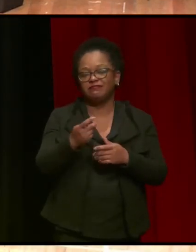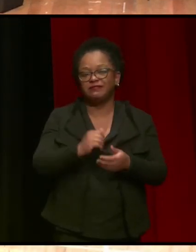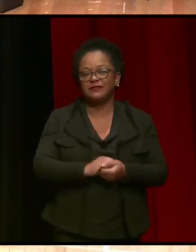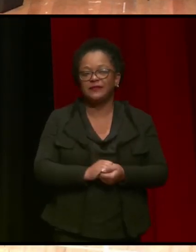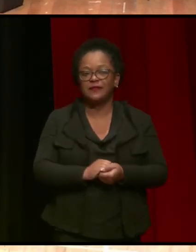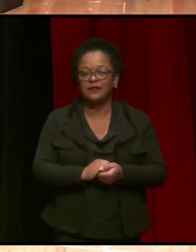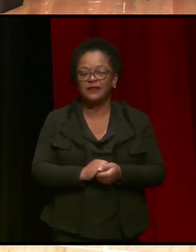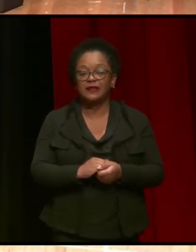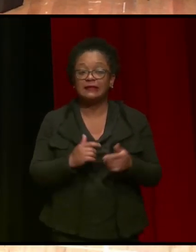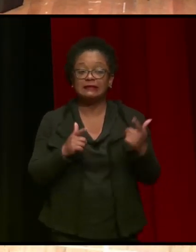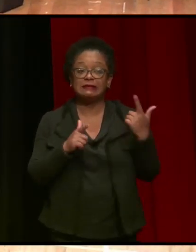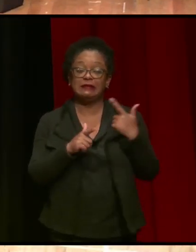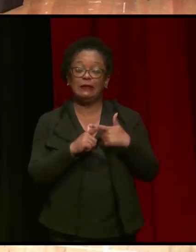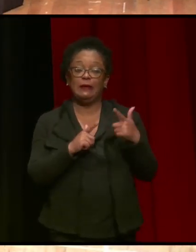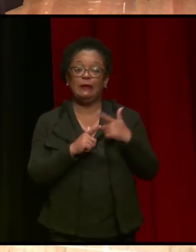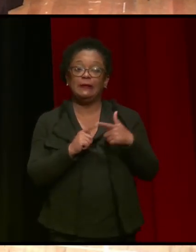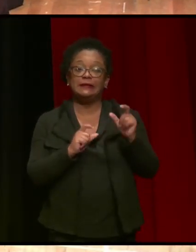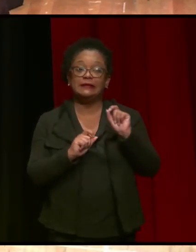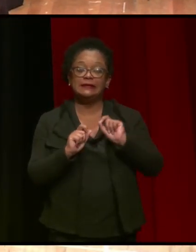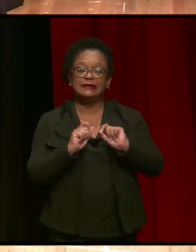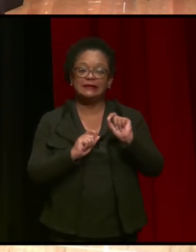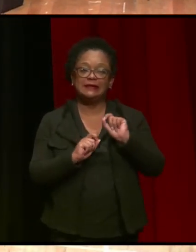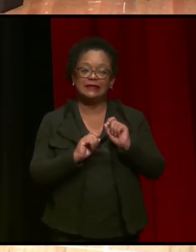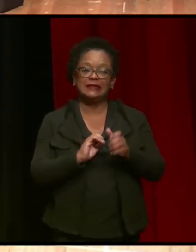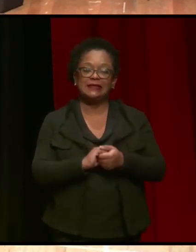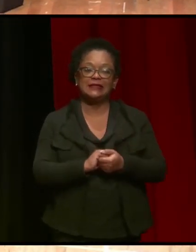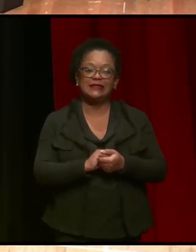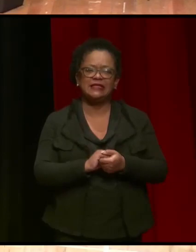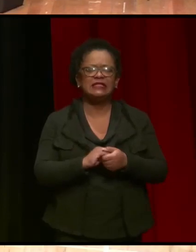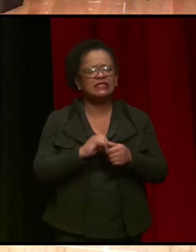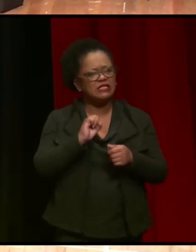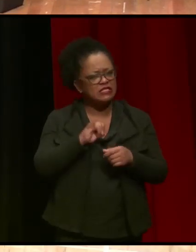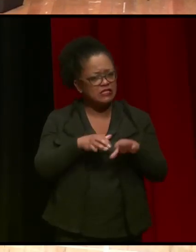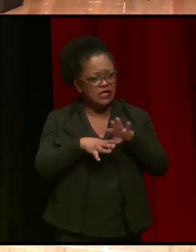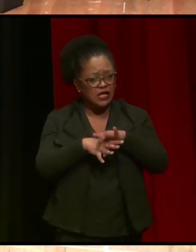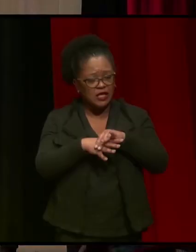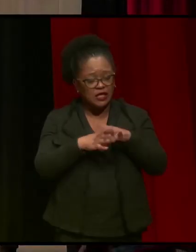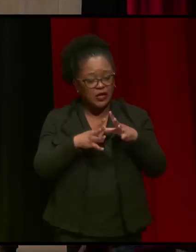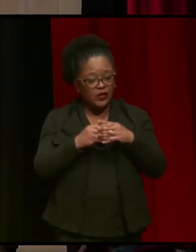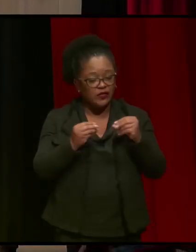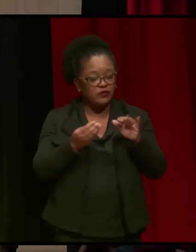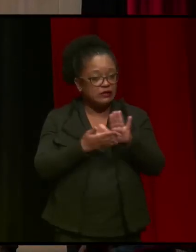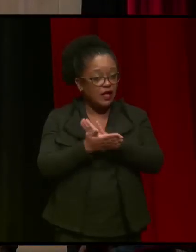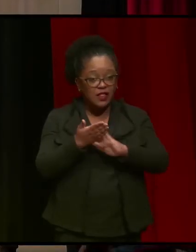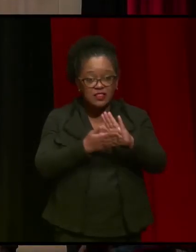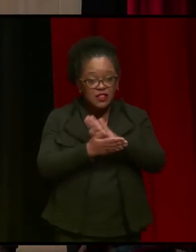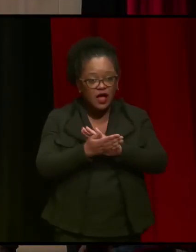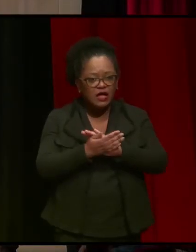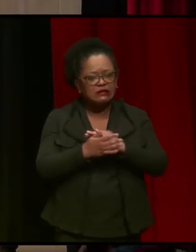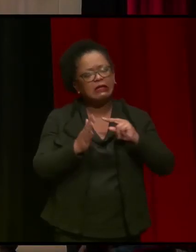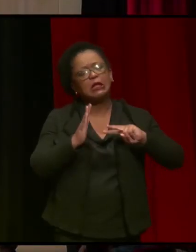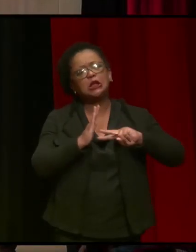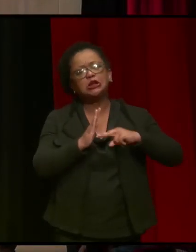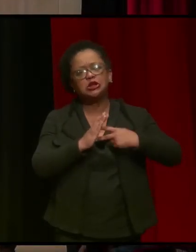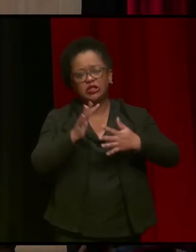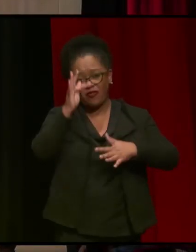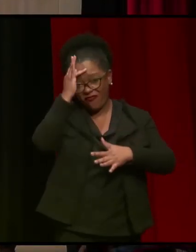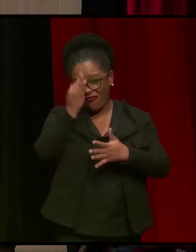gente. E se uma pessoa não é curada, então ela não tem fé? Essa é a pergunta que você tem que fazer,